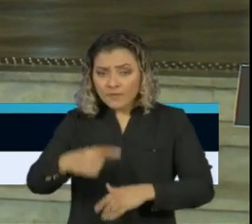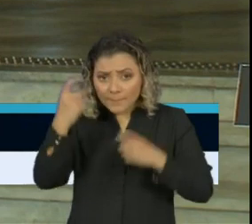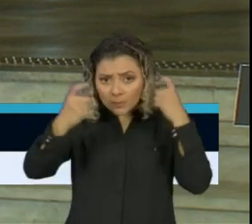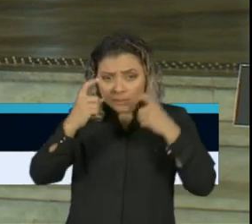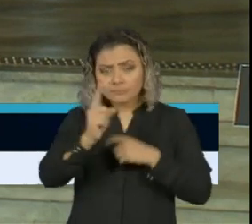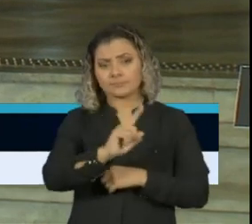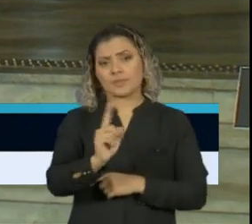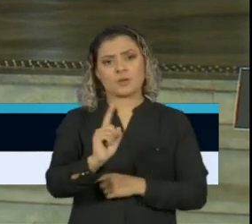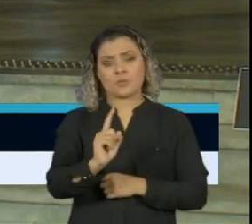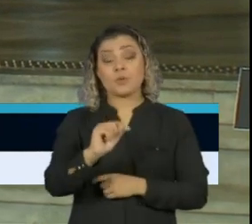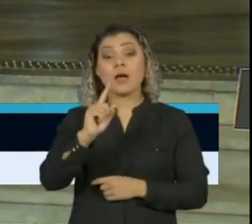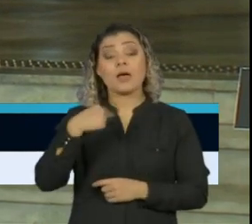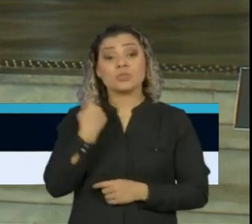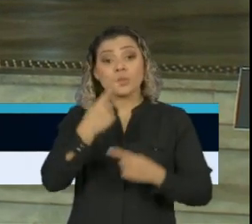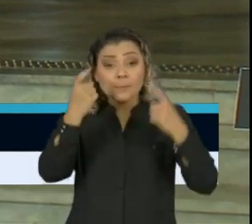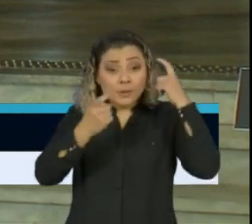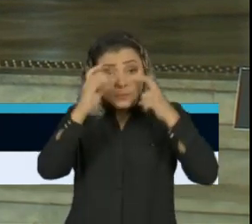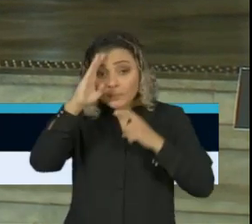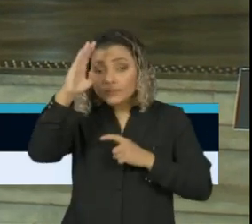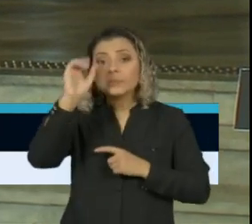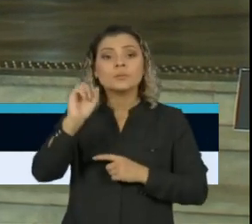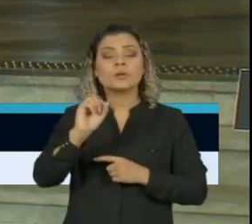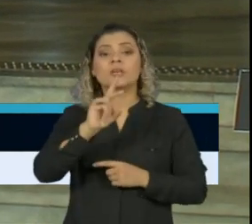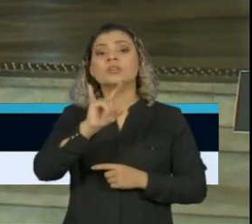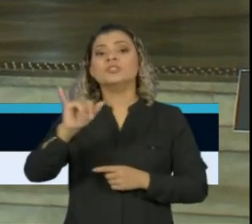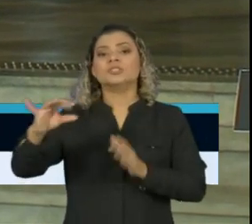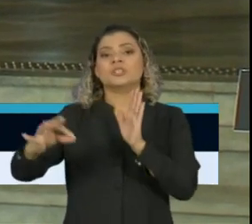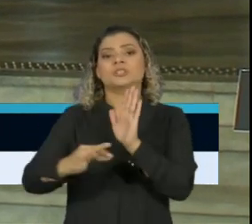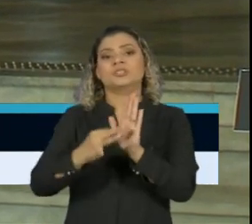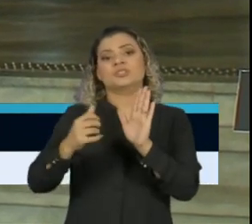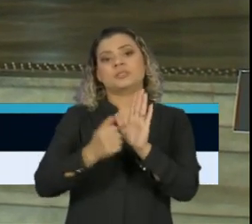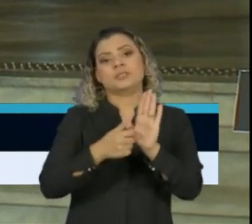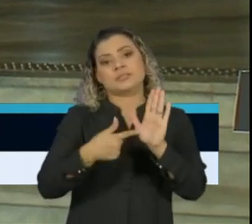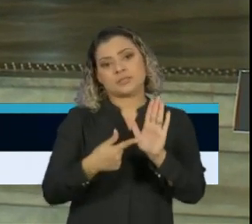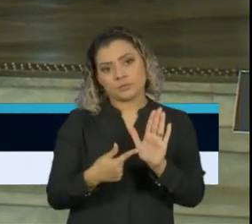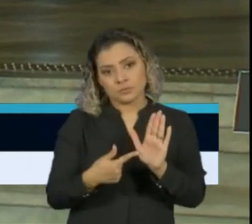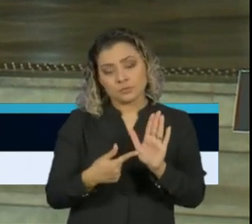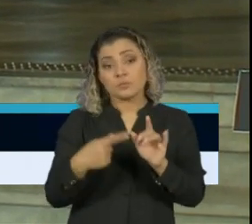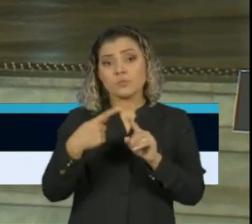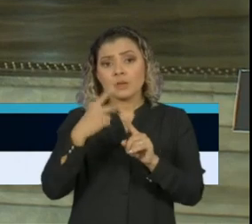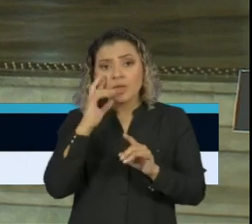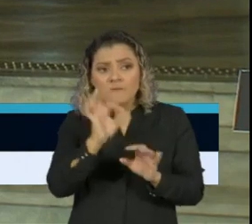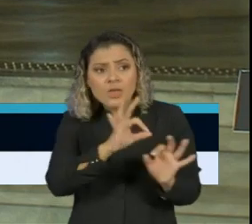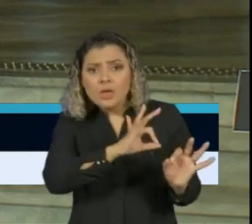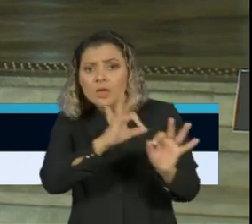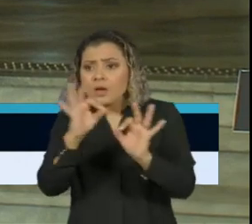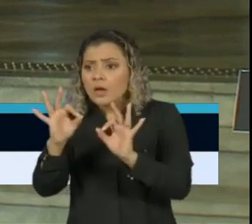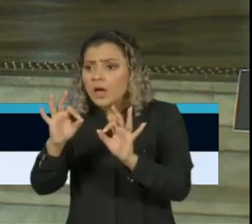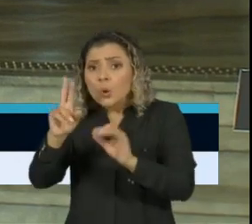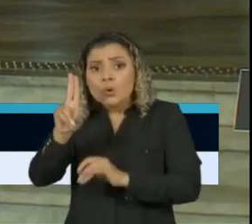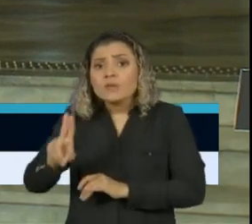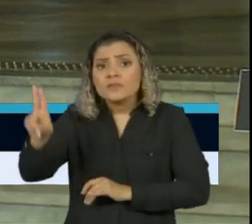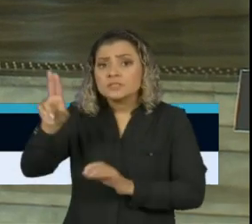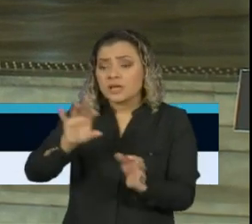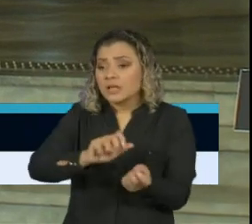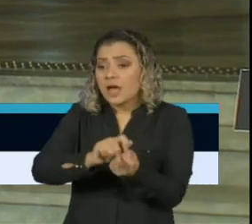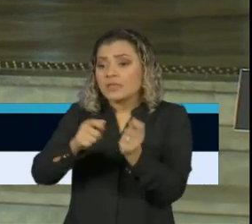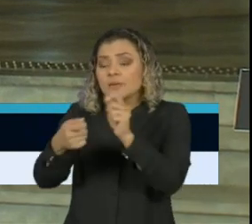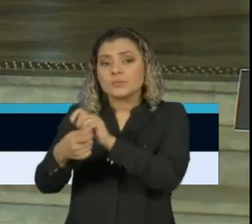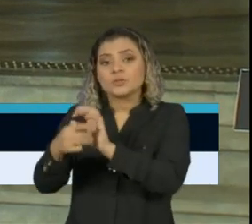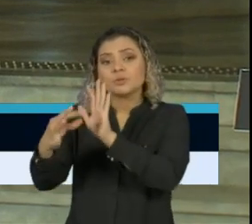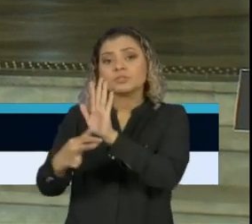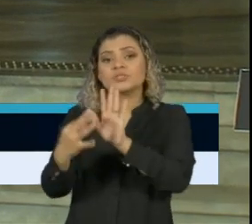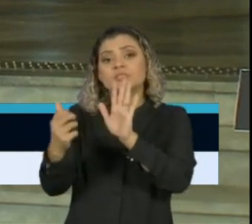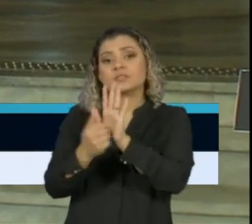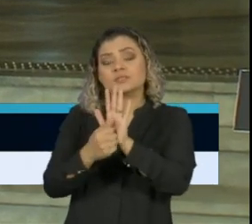neste momento, mas sim com a data das inscrições. Se observarmos, as universidades já adaptaram seus calendários para as